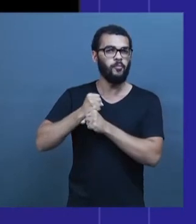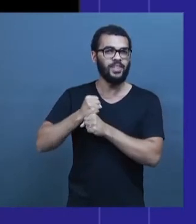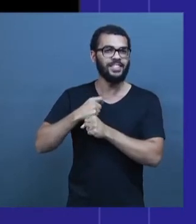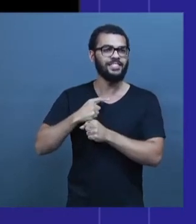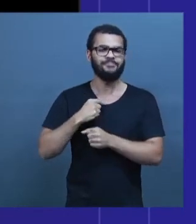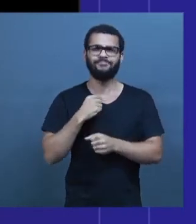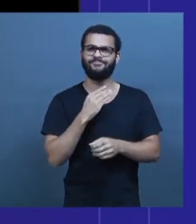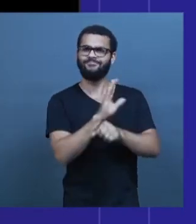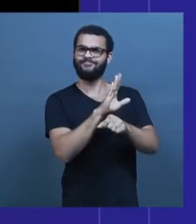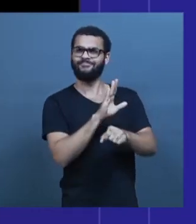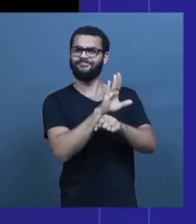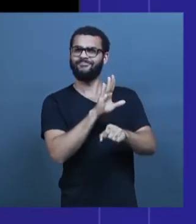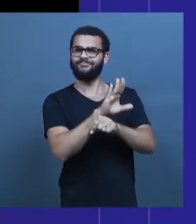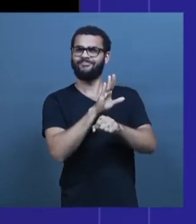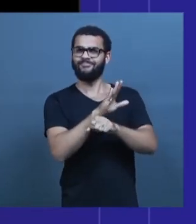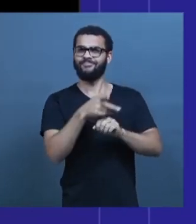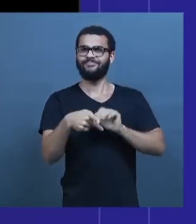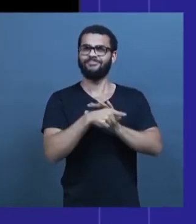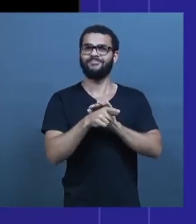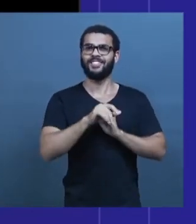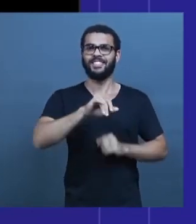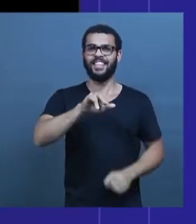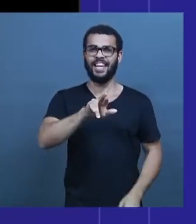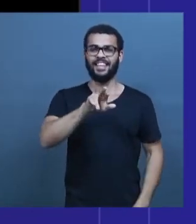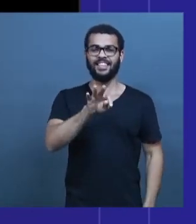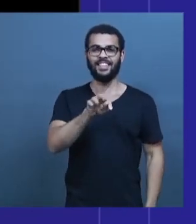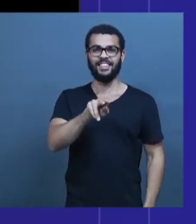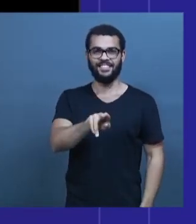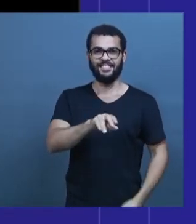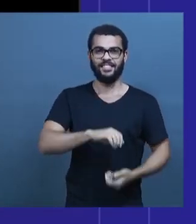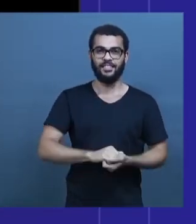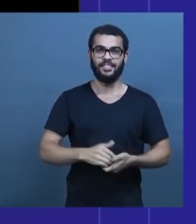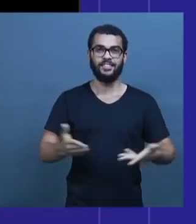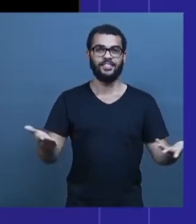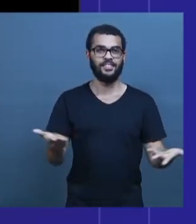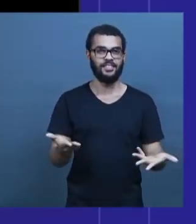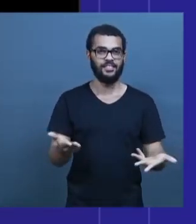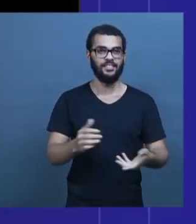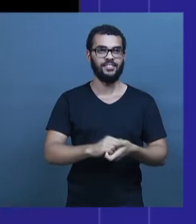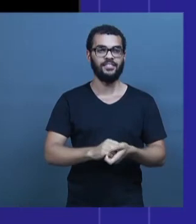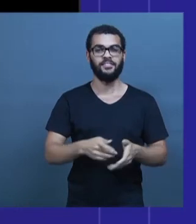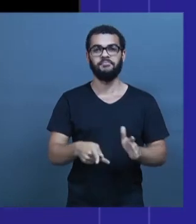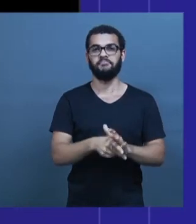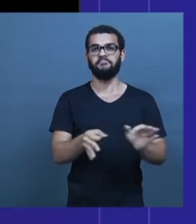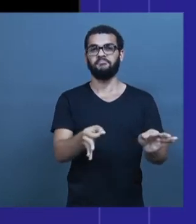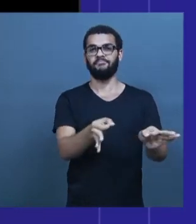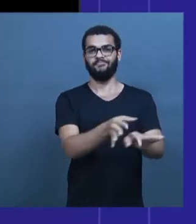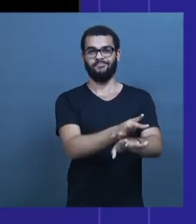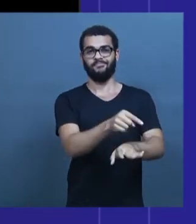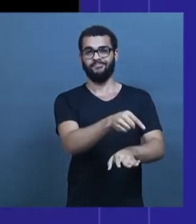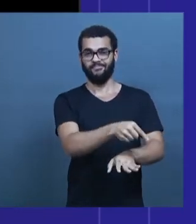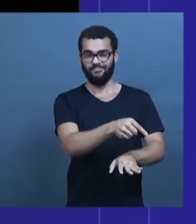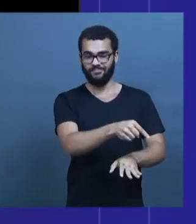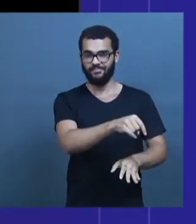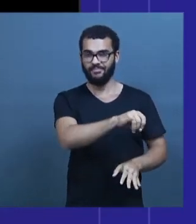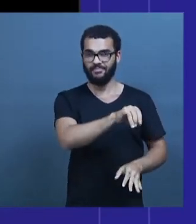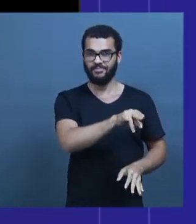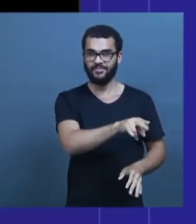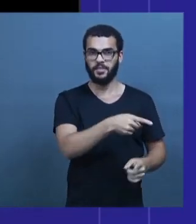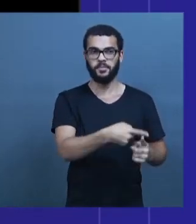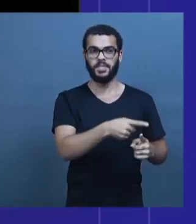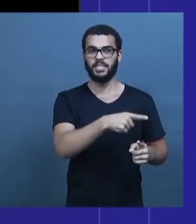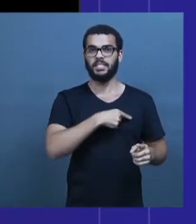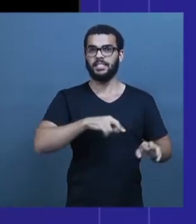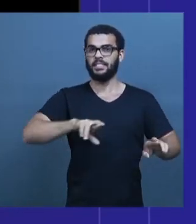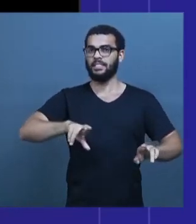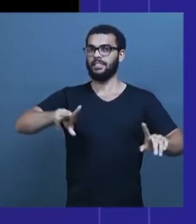para o jornalismo da Fundação RTU e que agora encerra o ciclo profissional na empresa para novos desafios